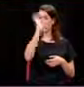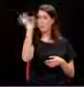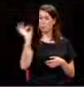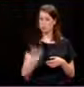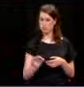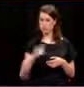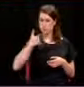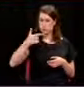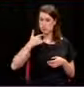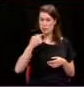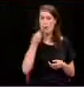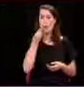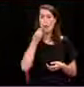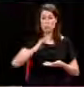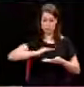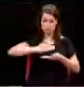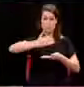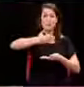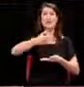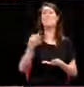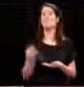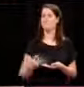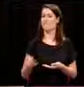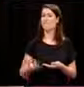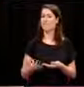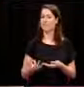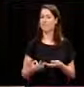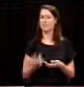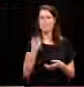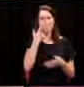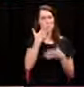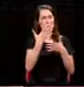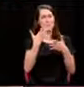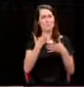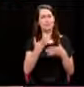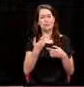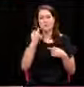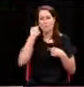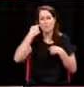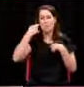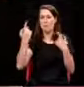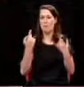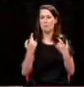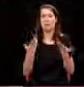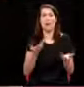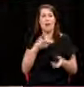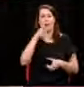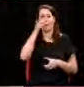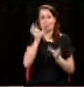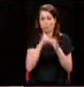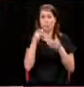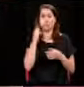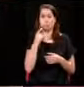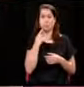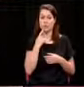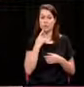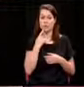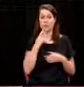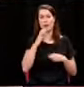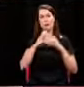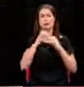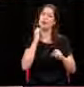através do portal. Isto já é um indicativo de que realmente a comunidade também precisa de outras vias de comunicação. Exatamente. Ora,